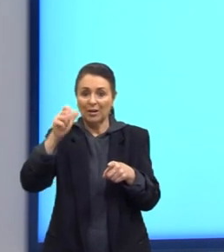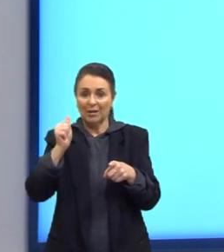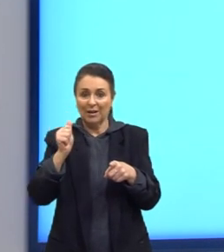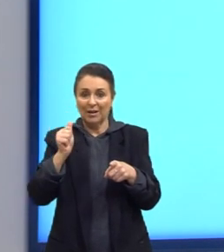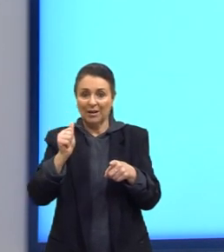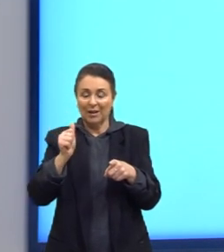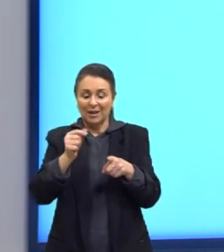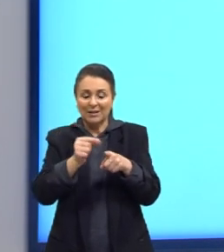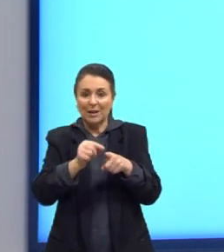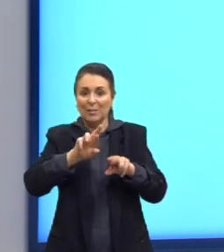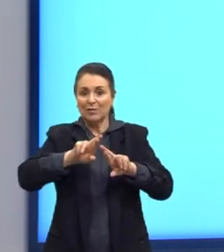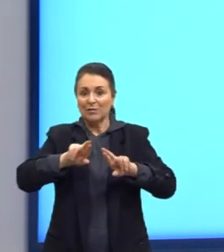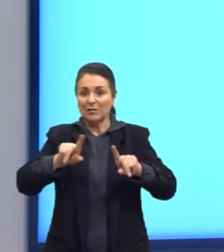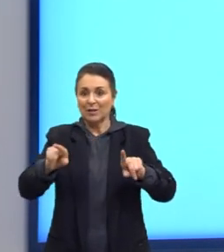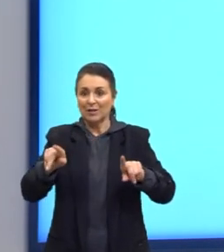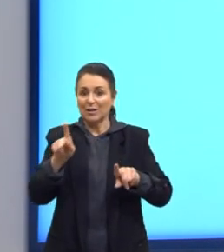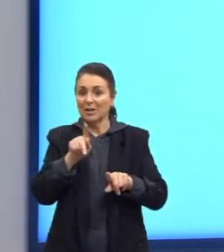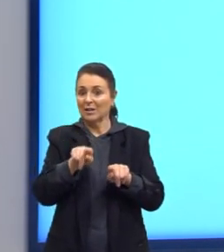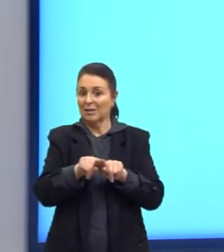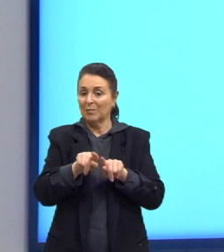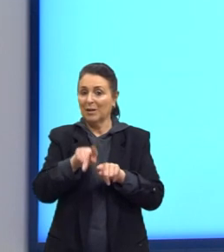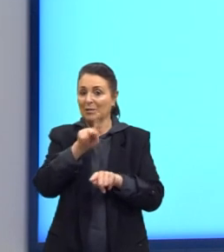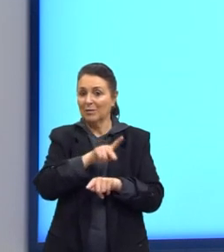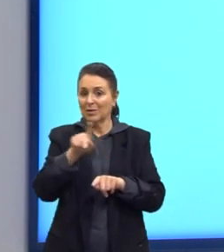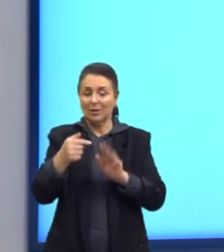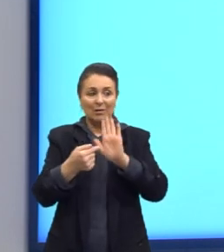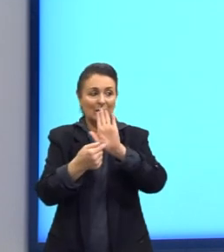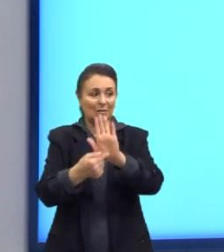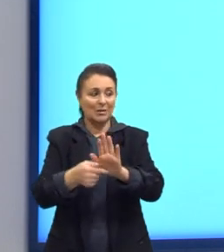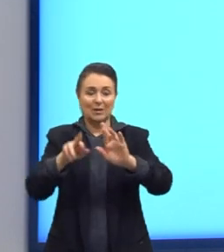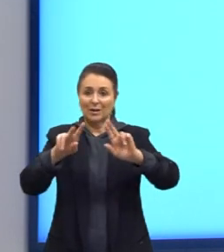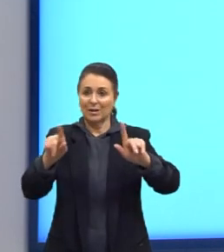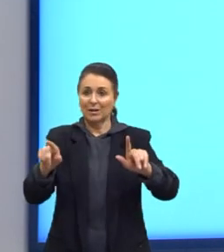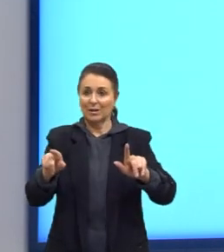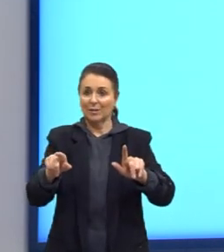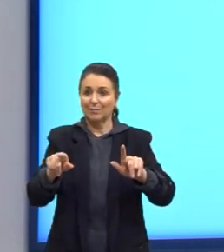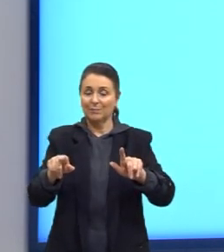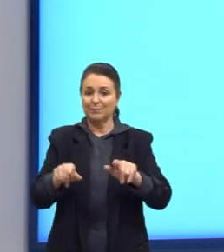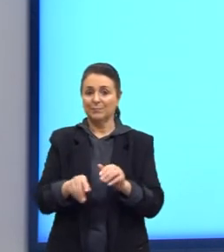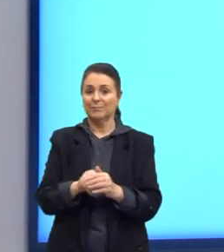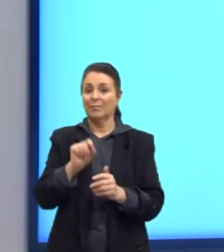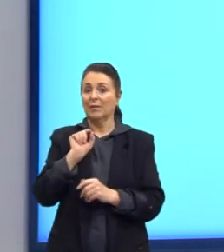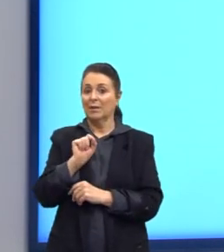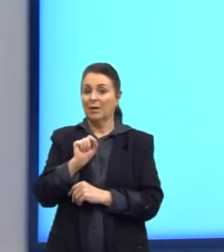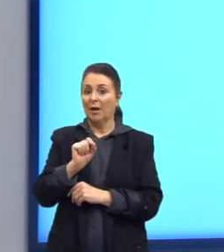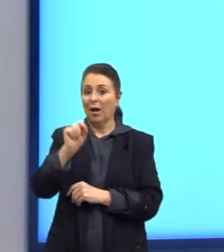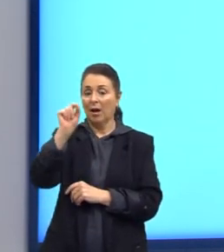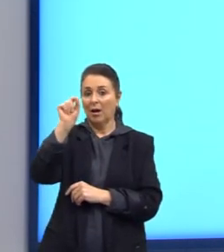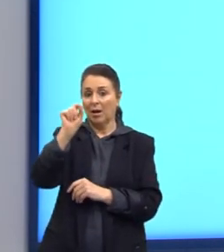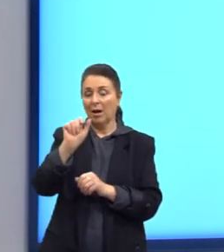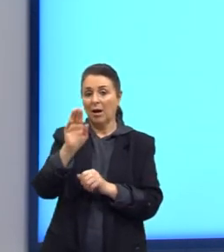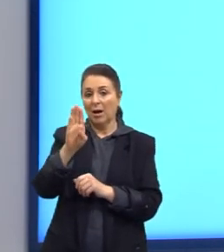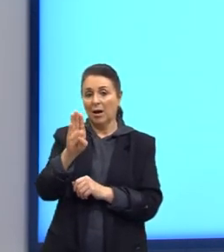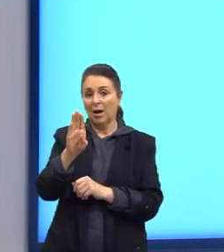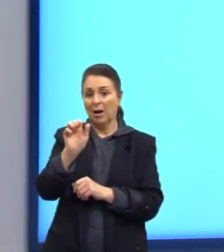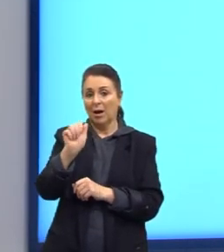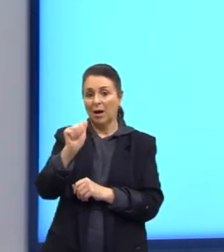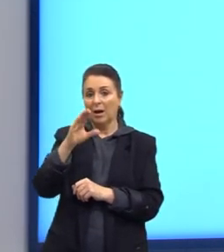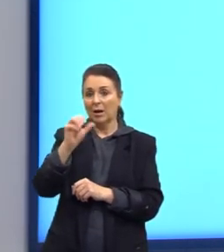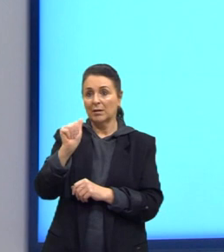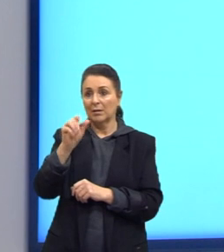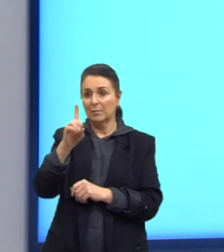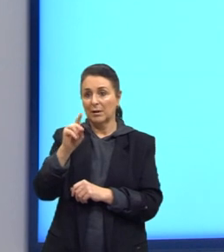diferente trouxe exemplos para vocês também tá academia em vez de os